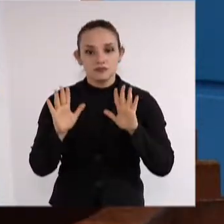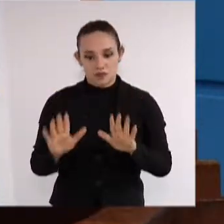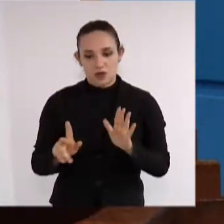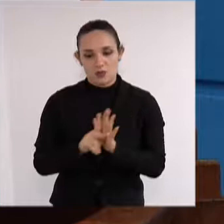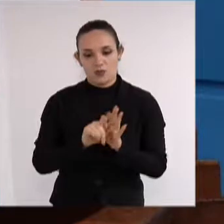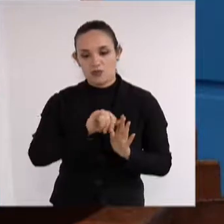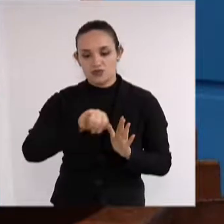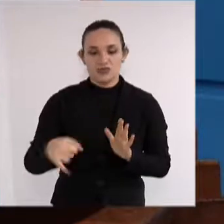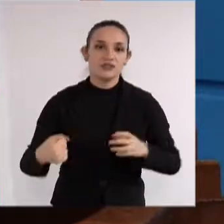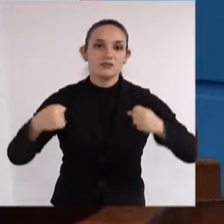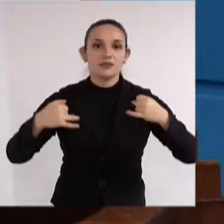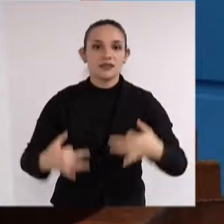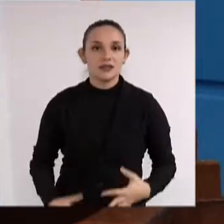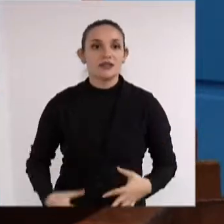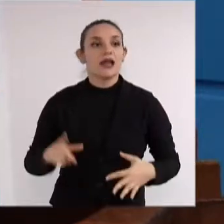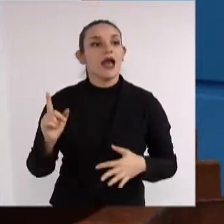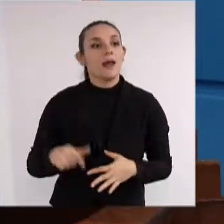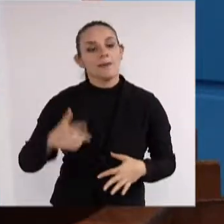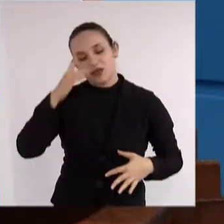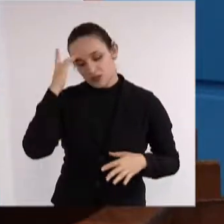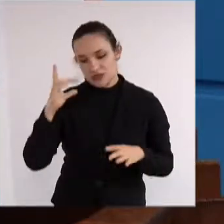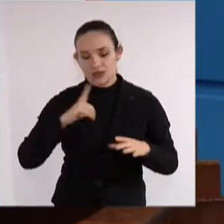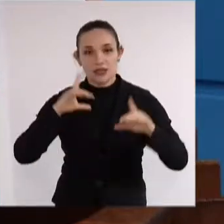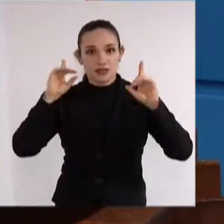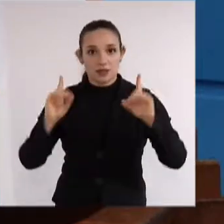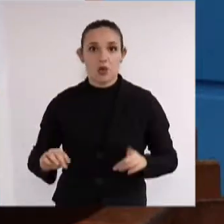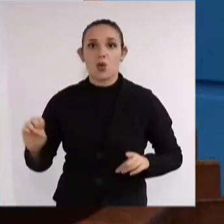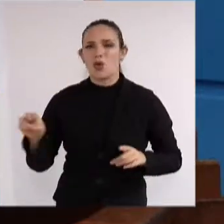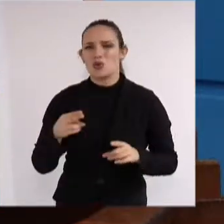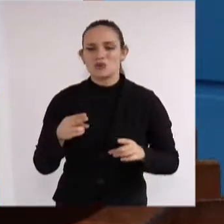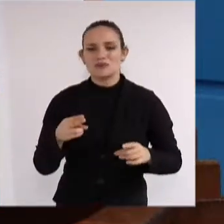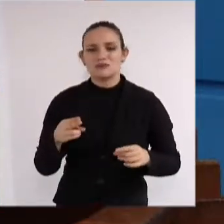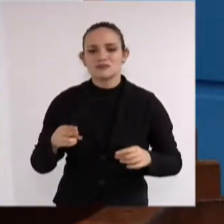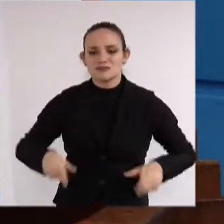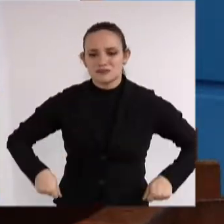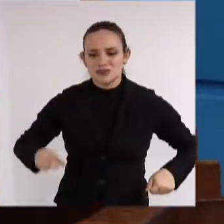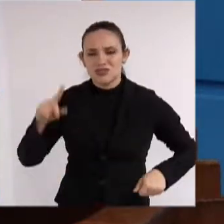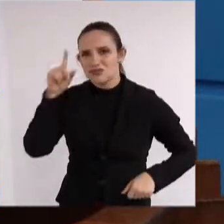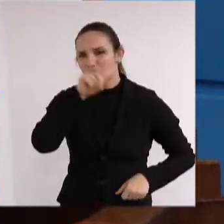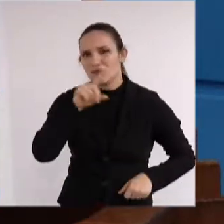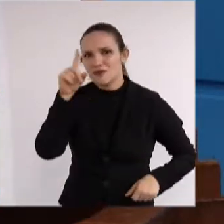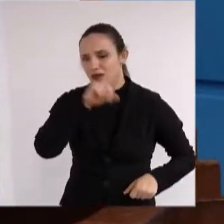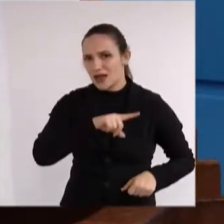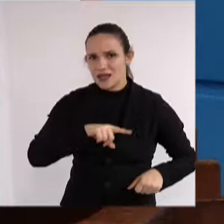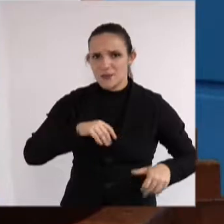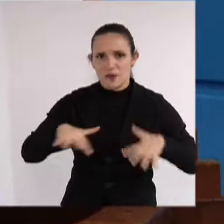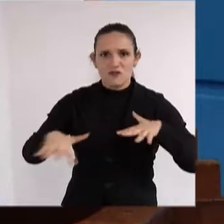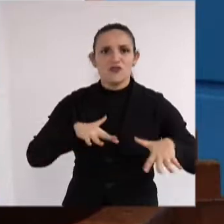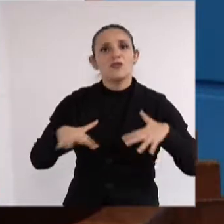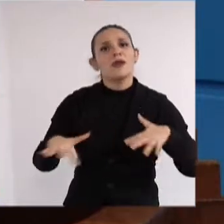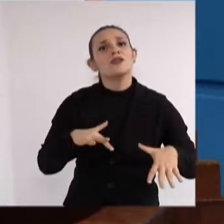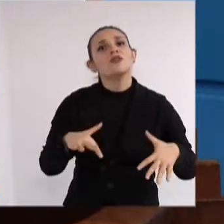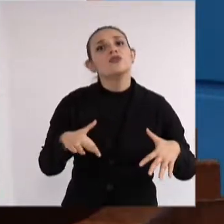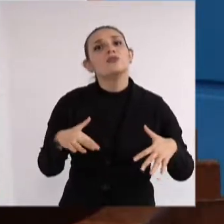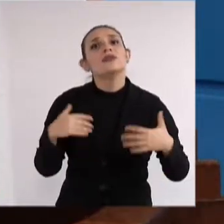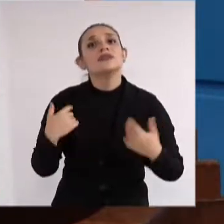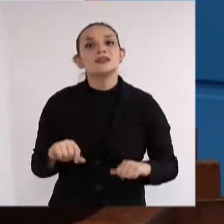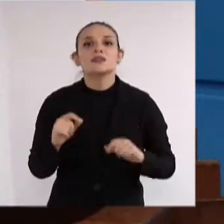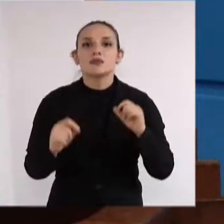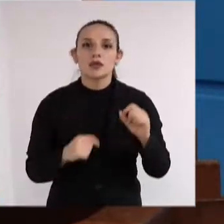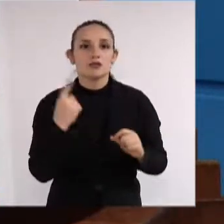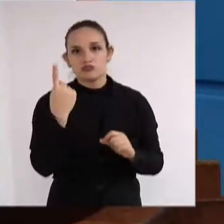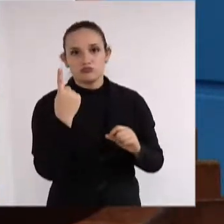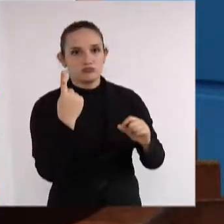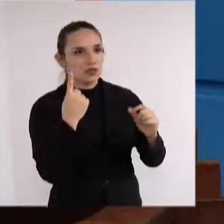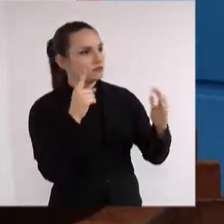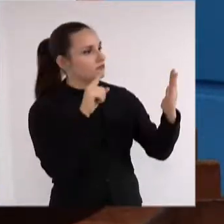em banheiros para deficientes e pessoas com mobilidade reduzida e dá outras providências. É um projeto simples, que vai ter que ter um sinal